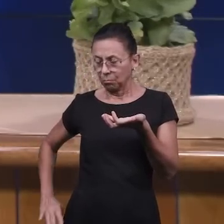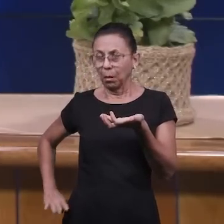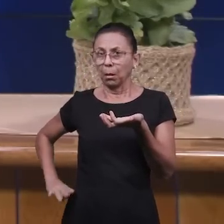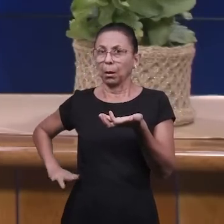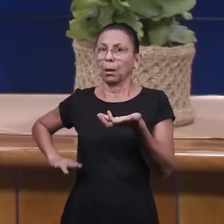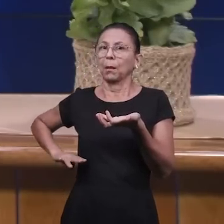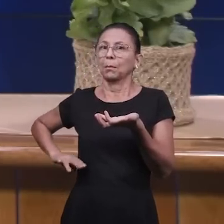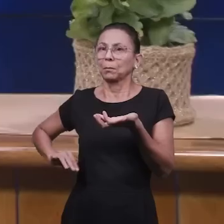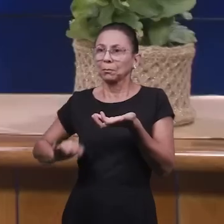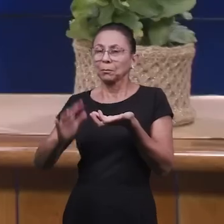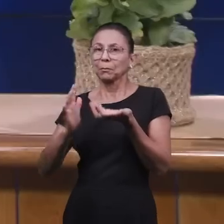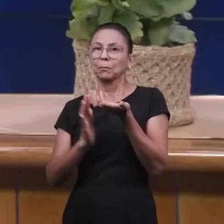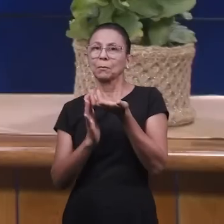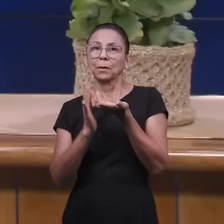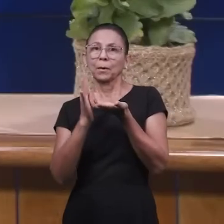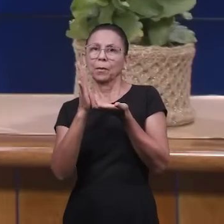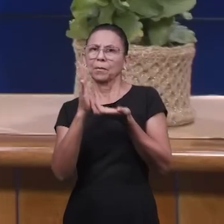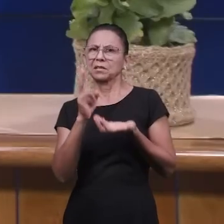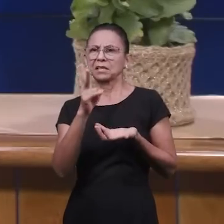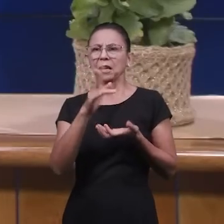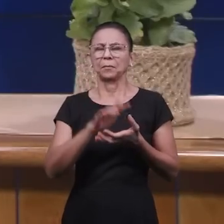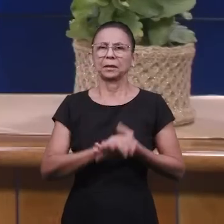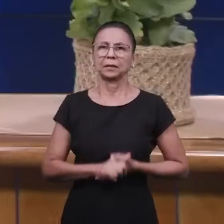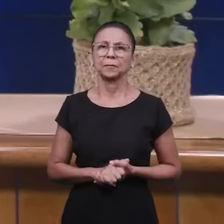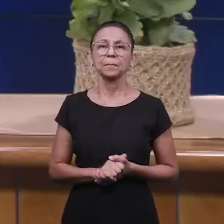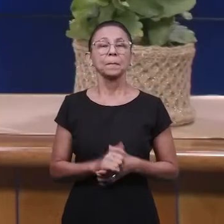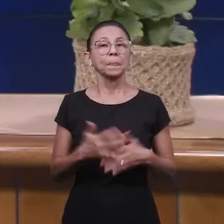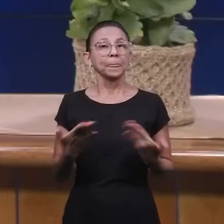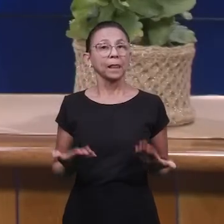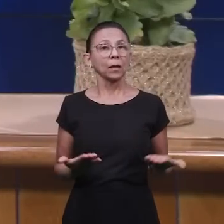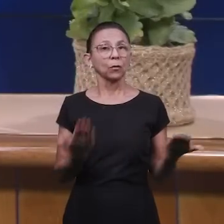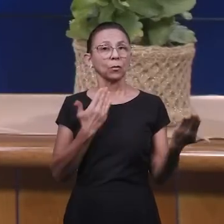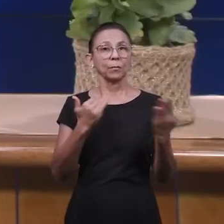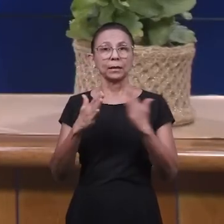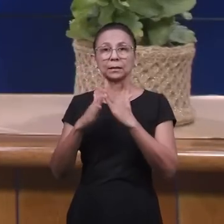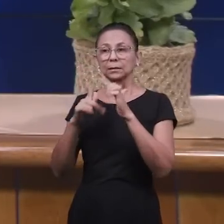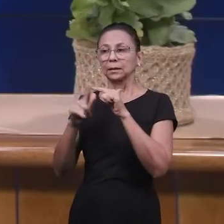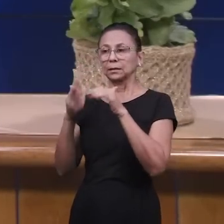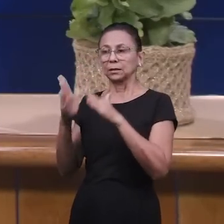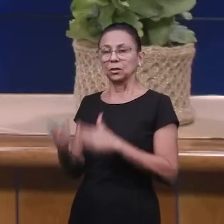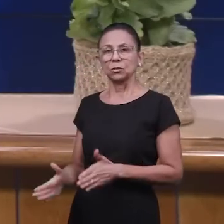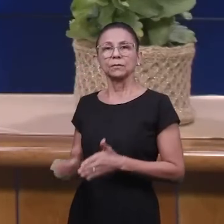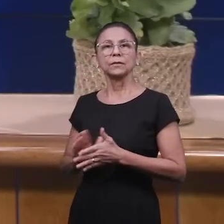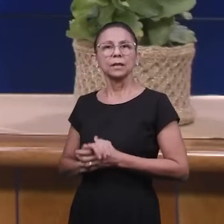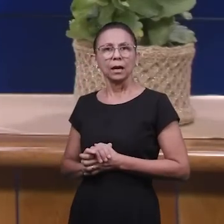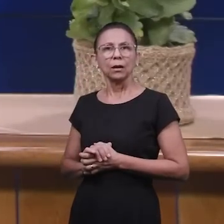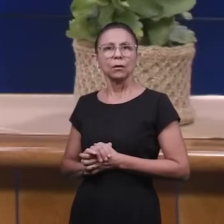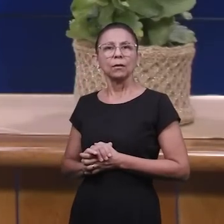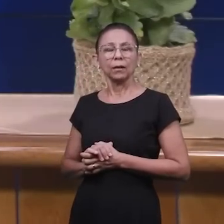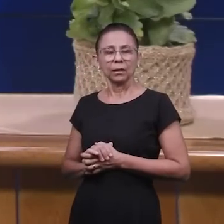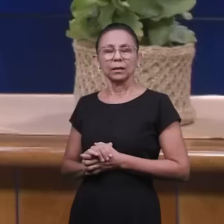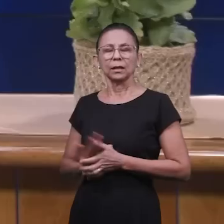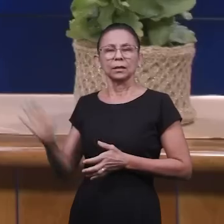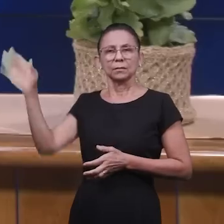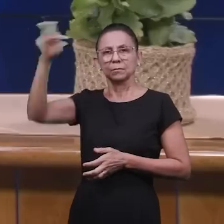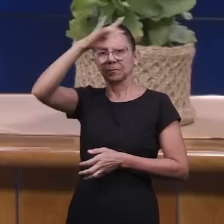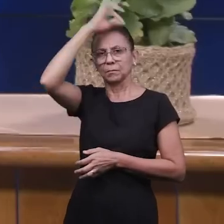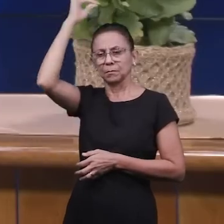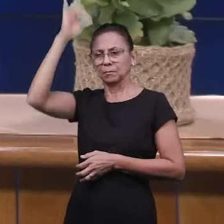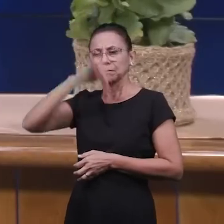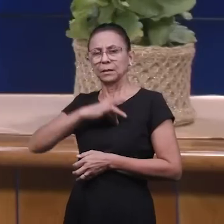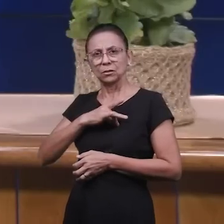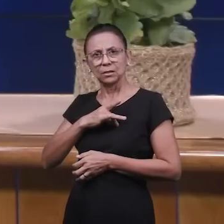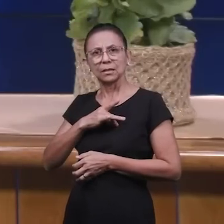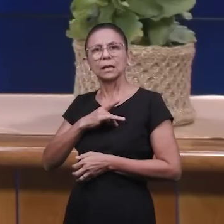disse, em verdade vos digo que não vos conheço. Porque Deus, ele conhece um homem não pela